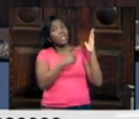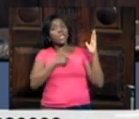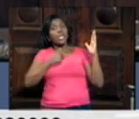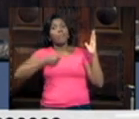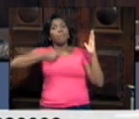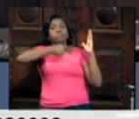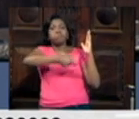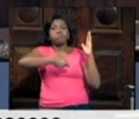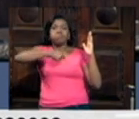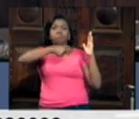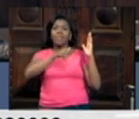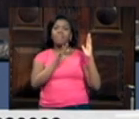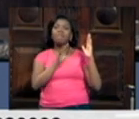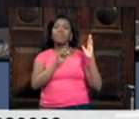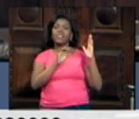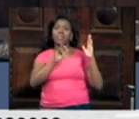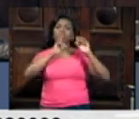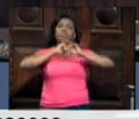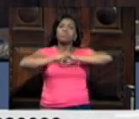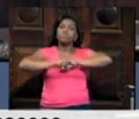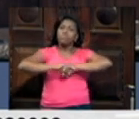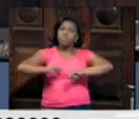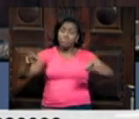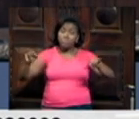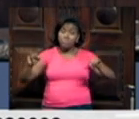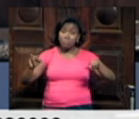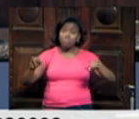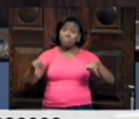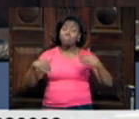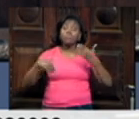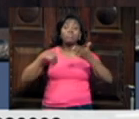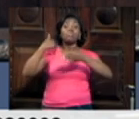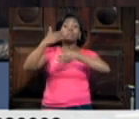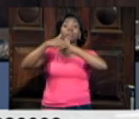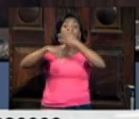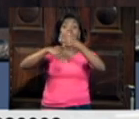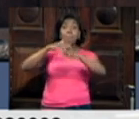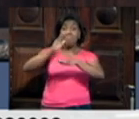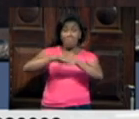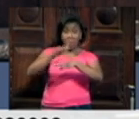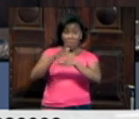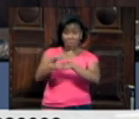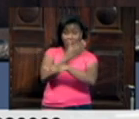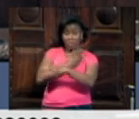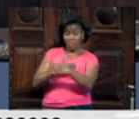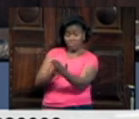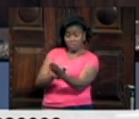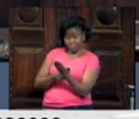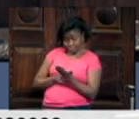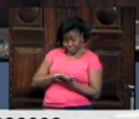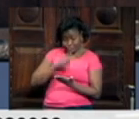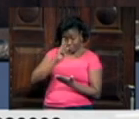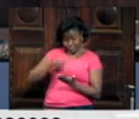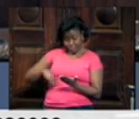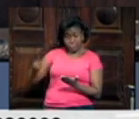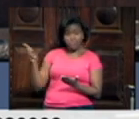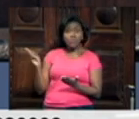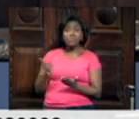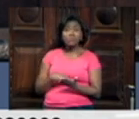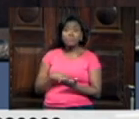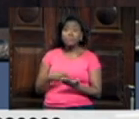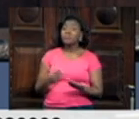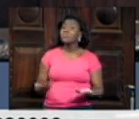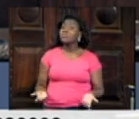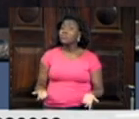incentivos fiscais no estado do Rio de Janeiro. Isso daí, quando chegou nas mãos do governador, foi vetado. Ou